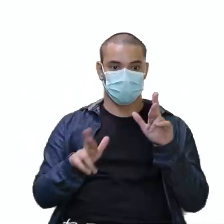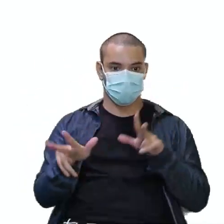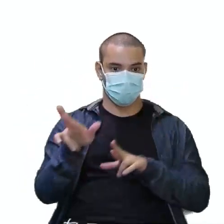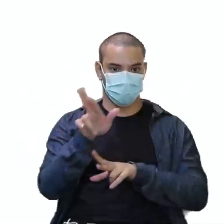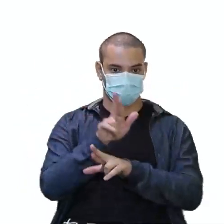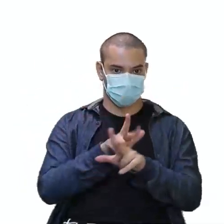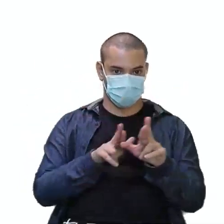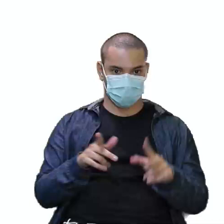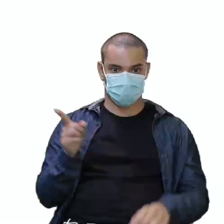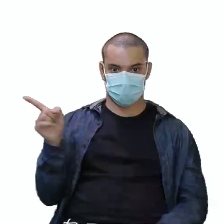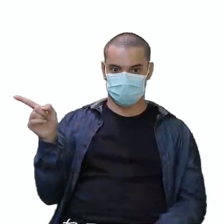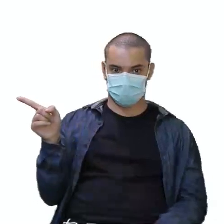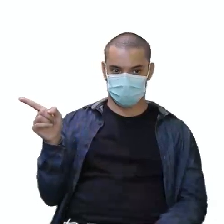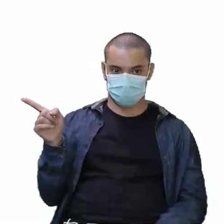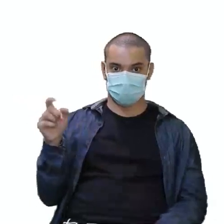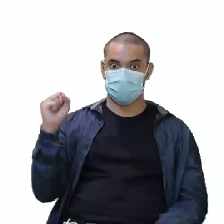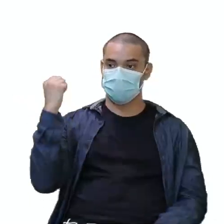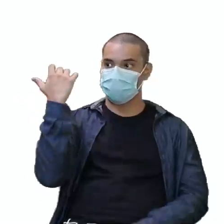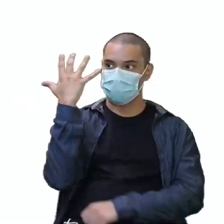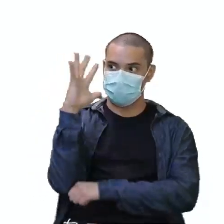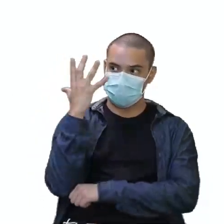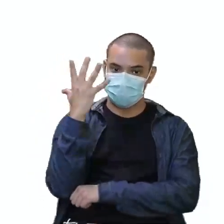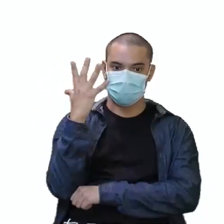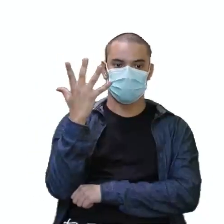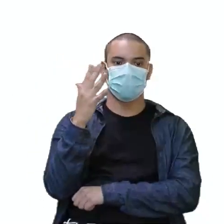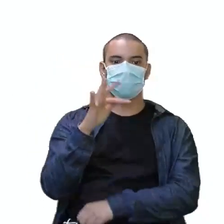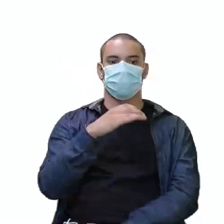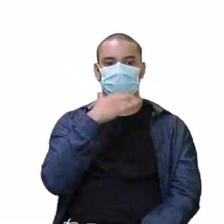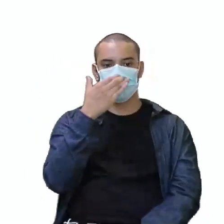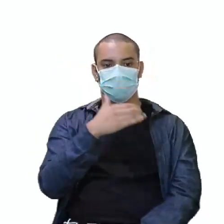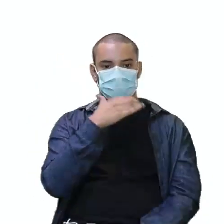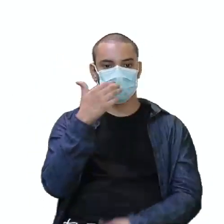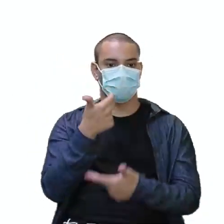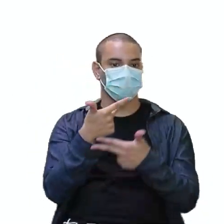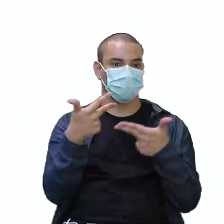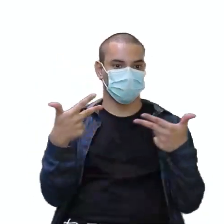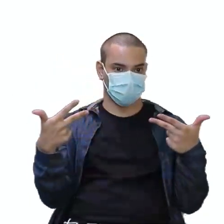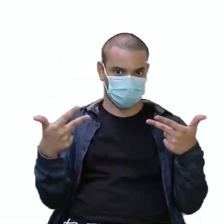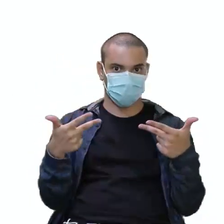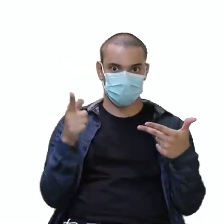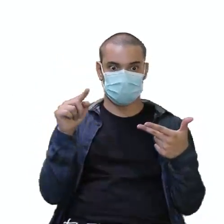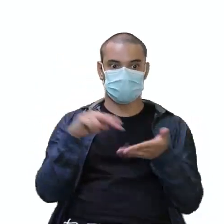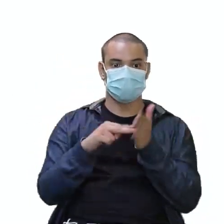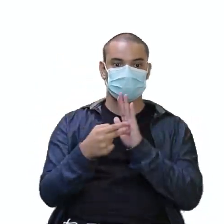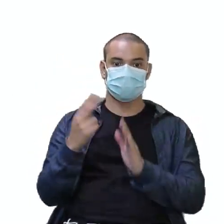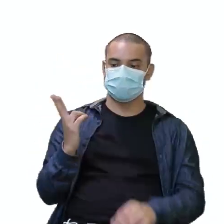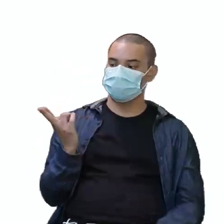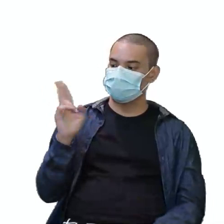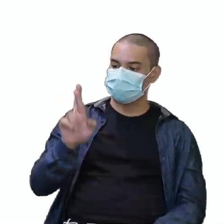diferentes, né? Arbóreos, arbustivos, perfeito? São os representantes dos